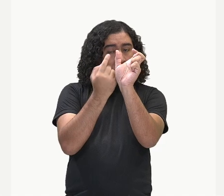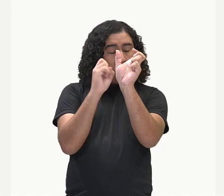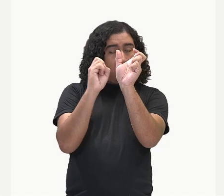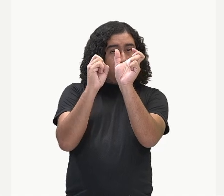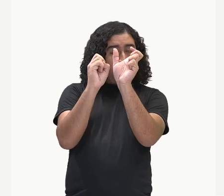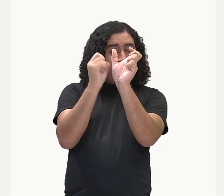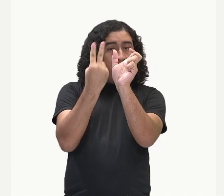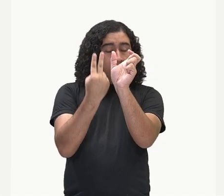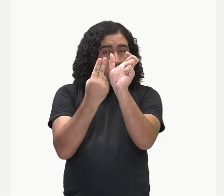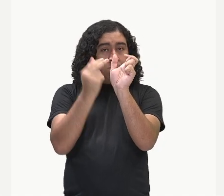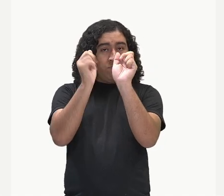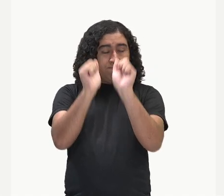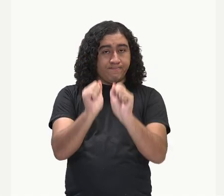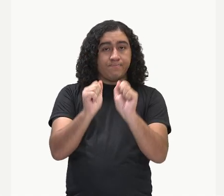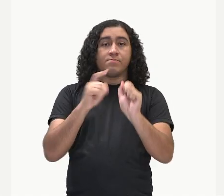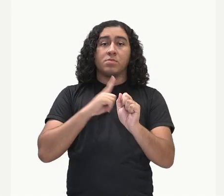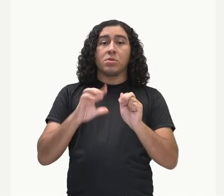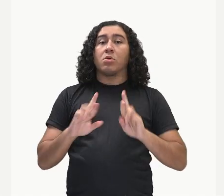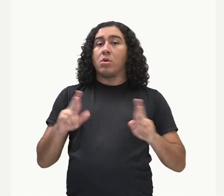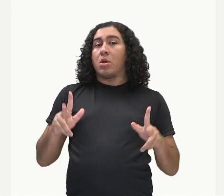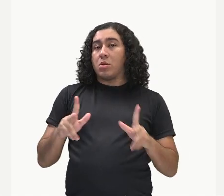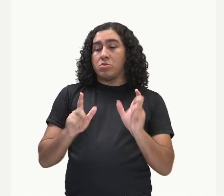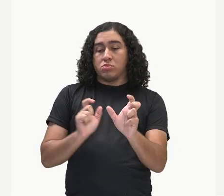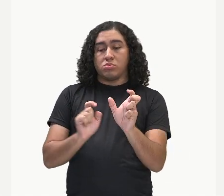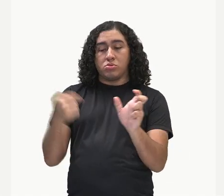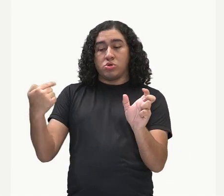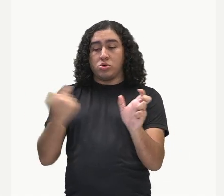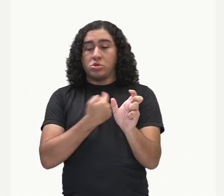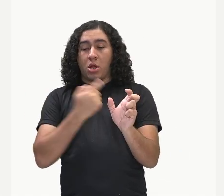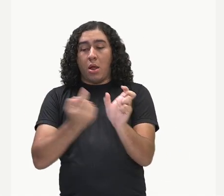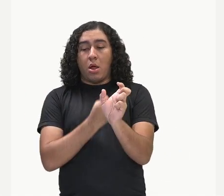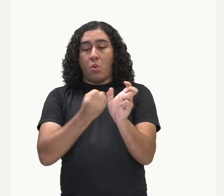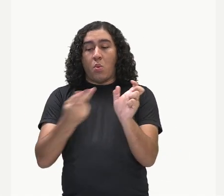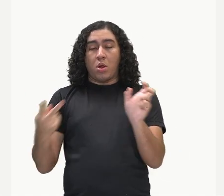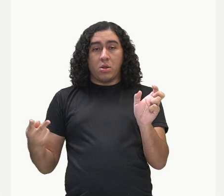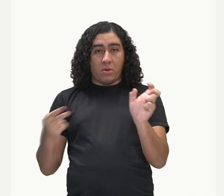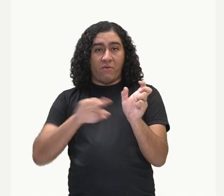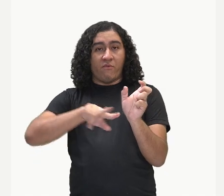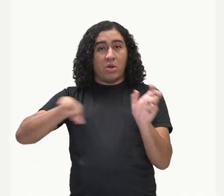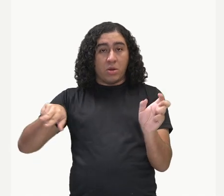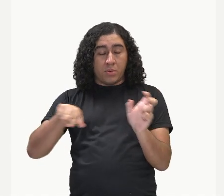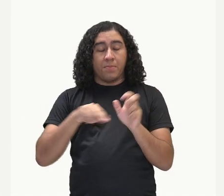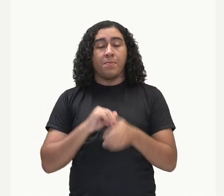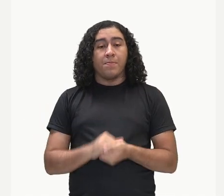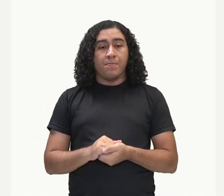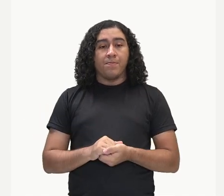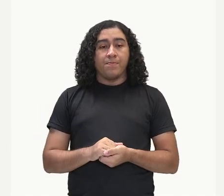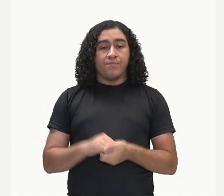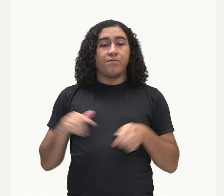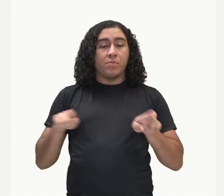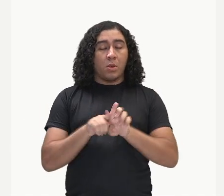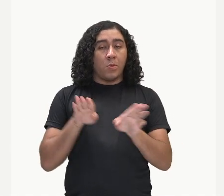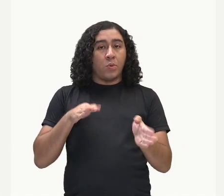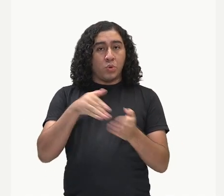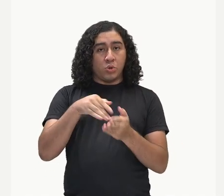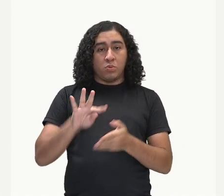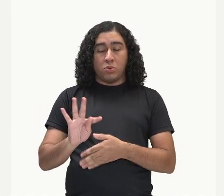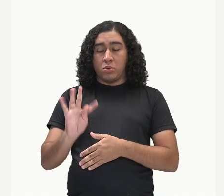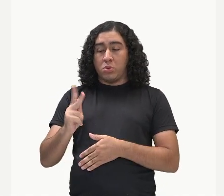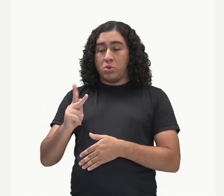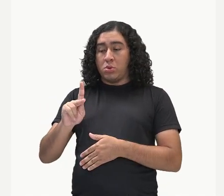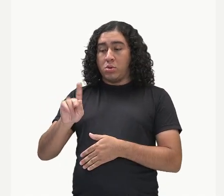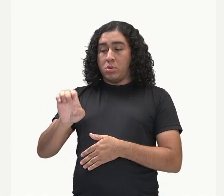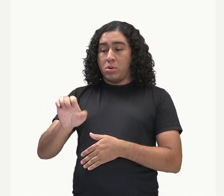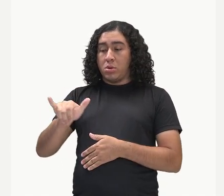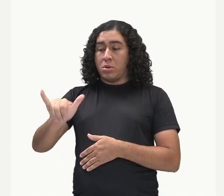não modifica nem no singular nem no plural. Tradução aqui, vós, lhes, a vocês. E por último, they é o